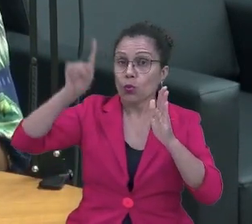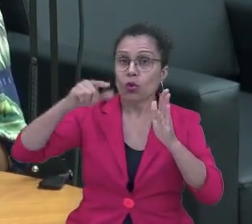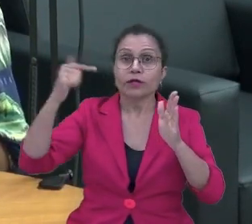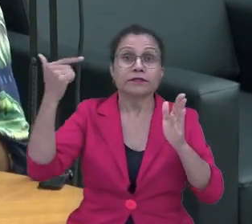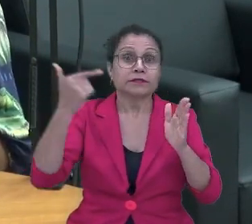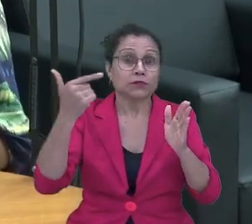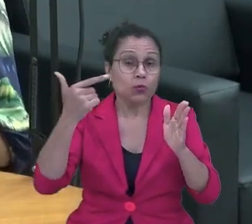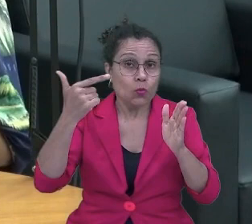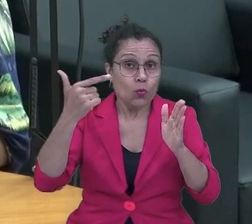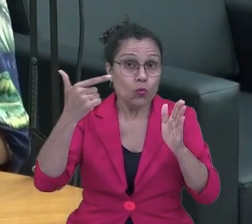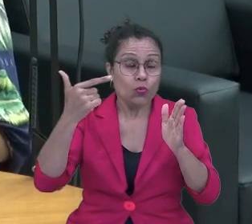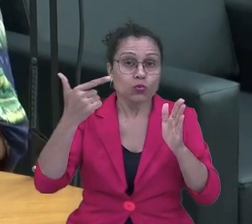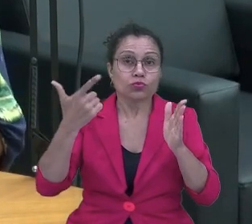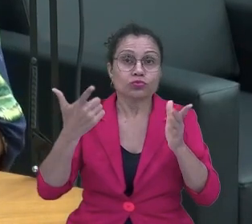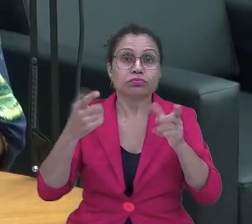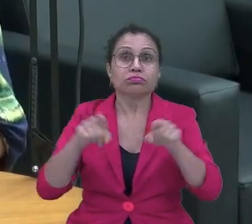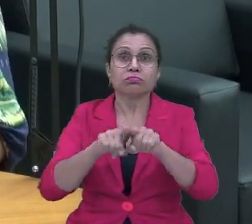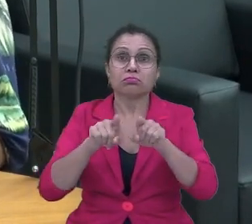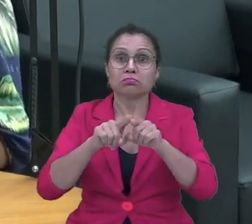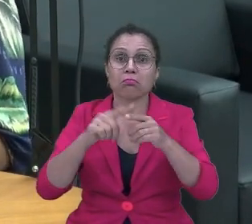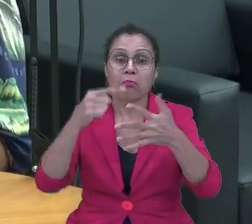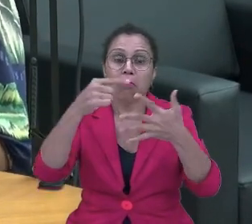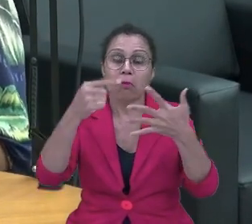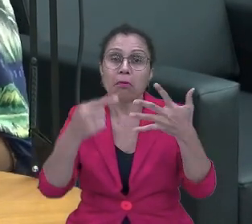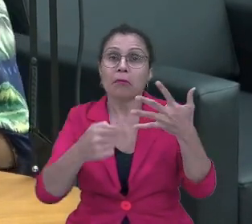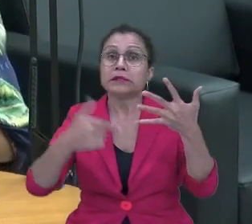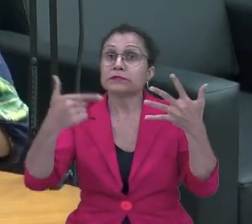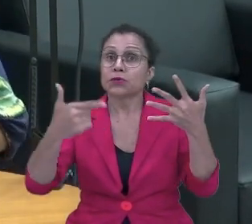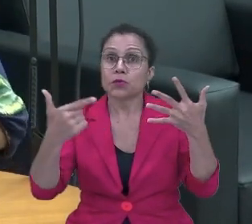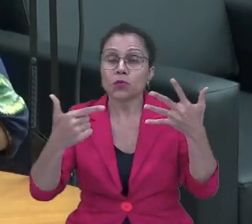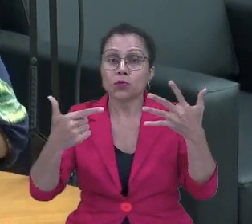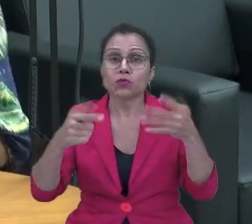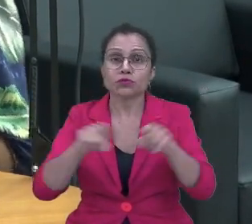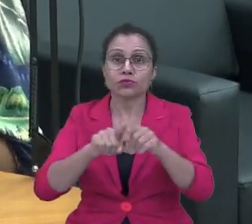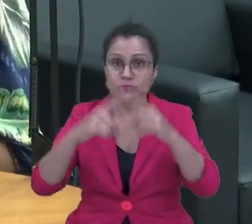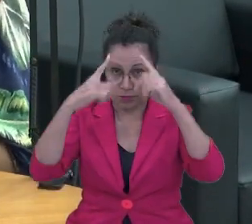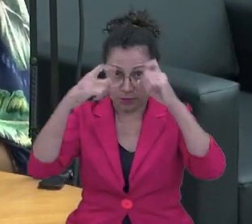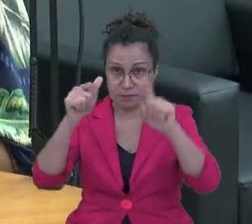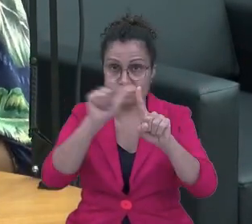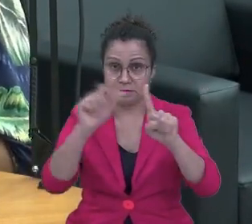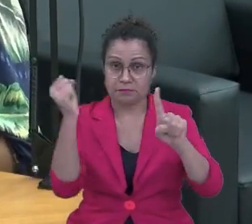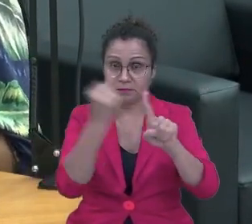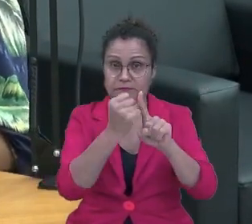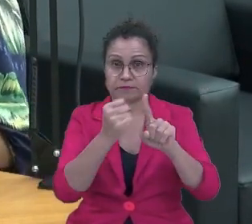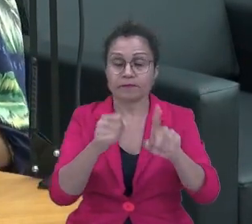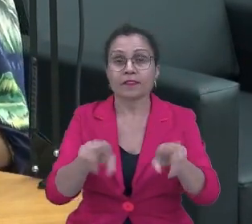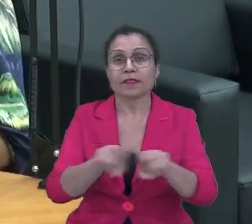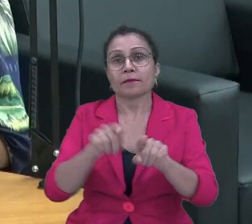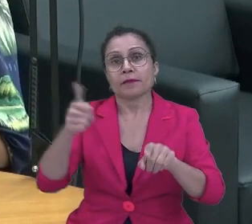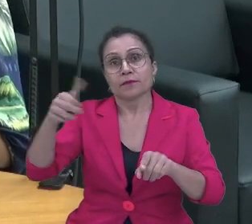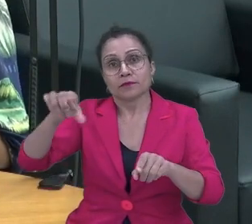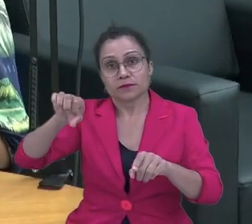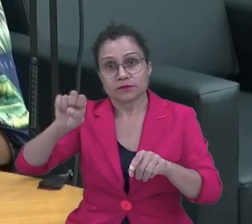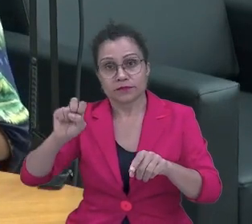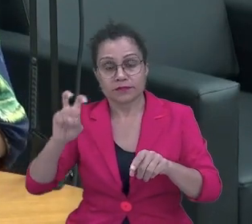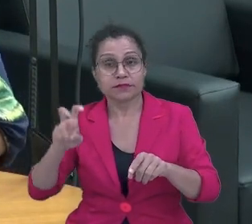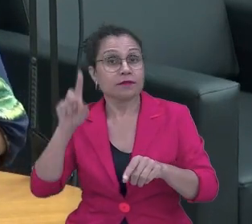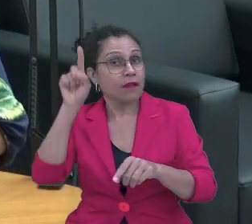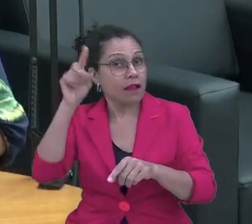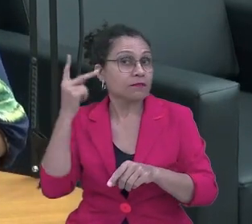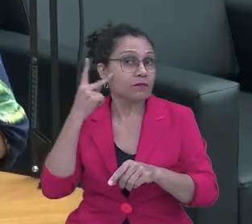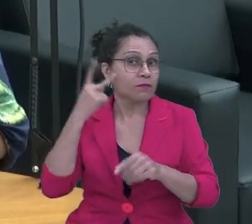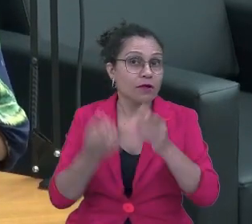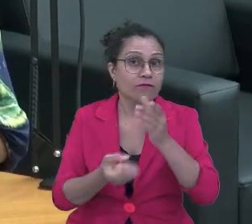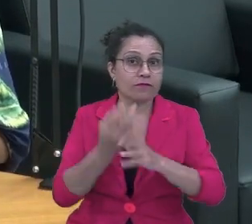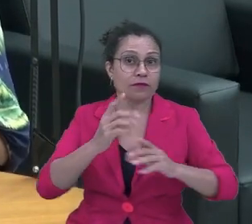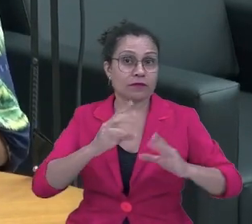de feminicídio. Então, a primeira delegacia de mulher foi em 1985 em São Paulo. E aí, logo em seguida, antes